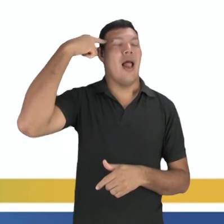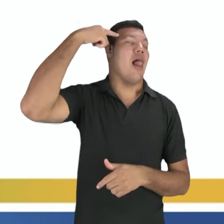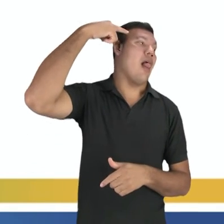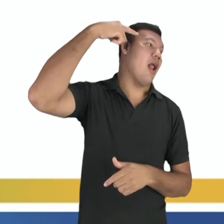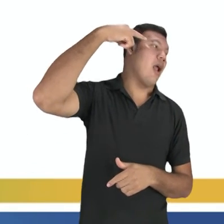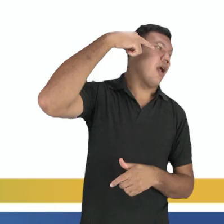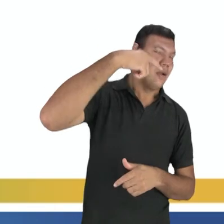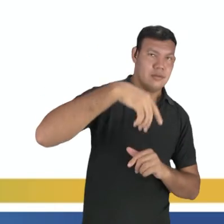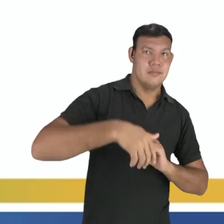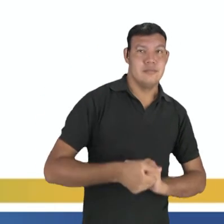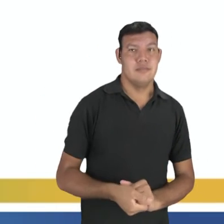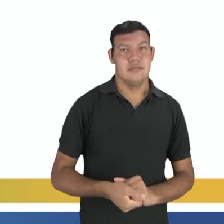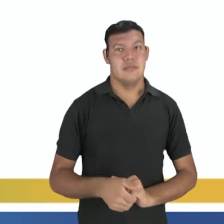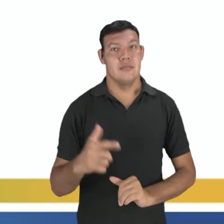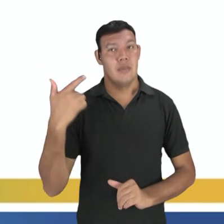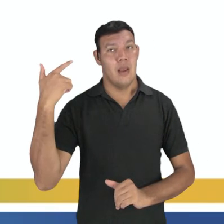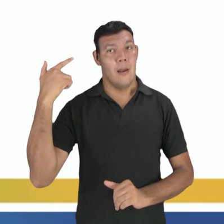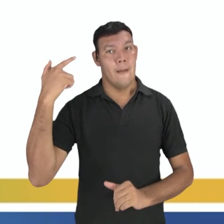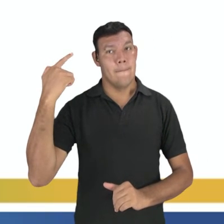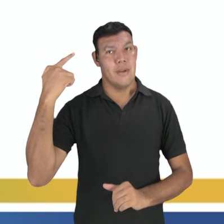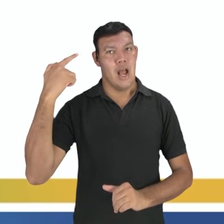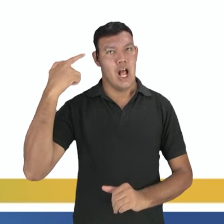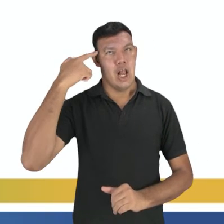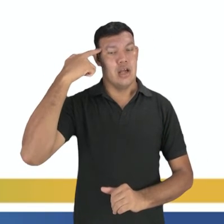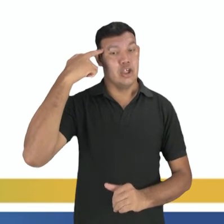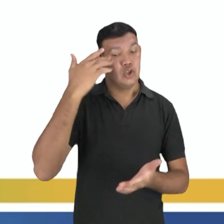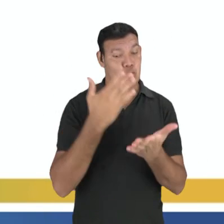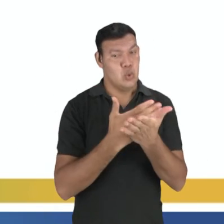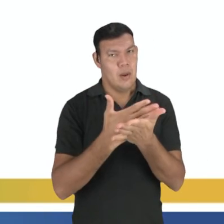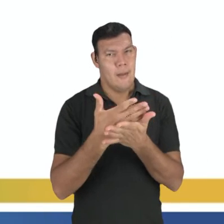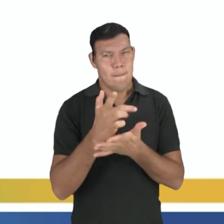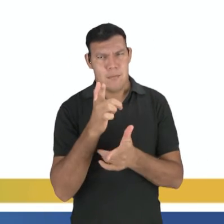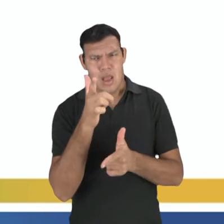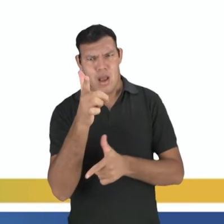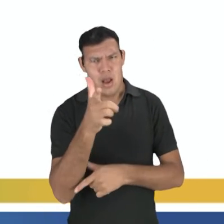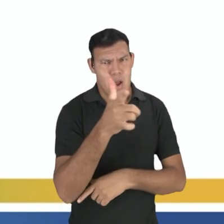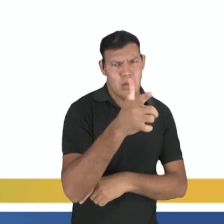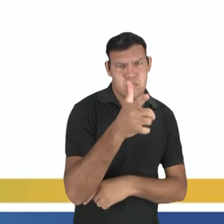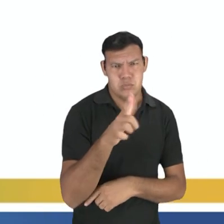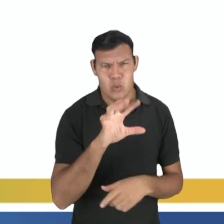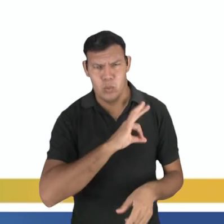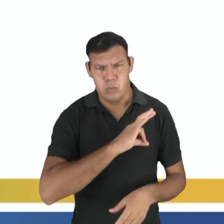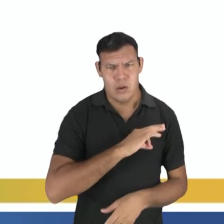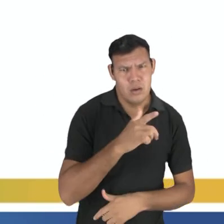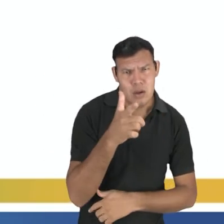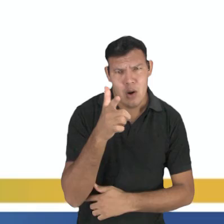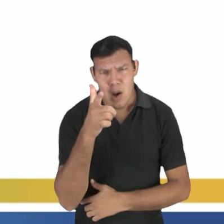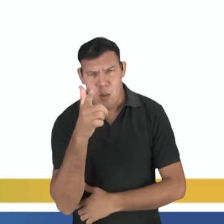essa recebeu a bala aí no início do texto, aqui ó, recebeu a